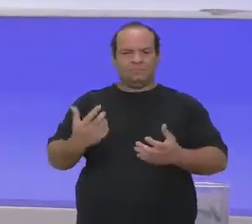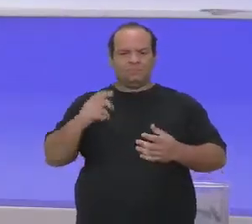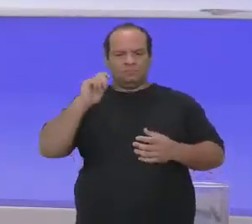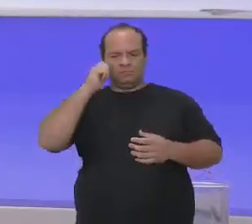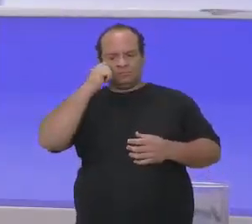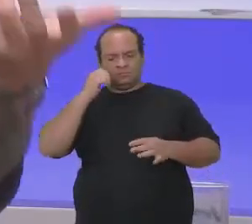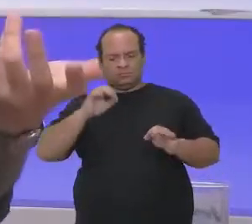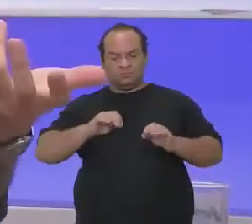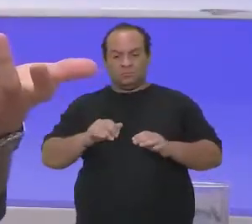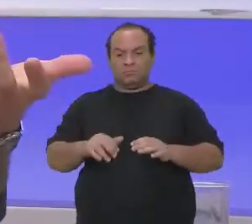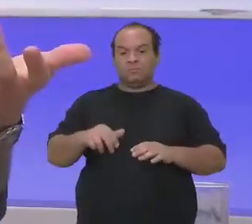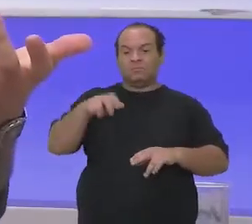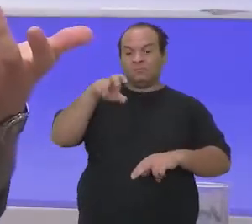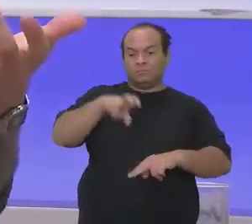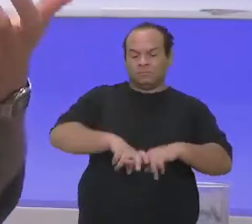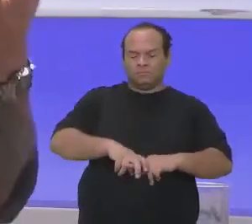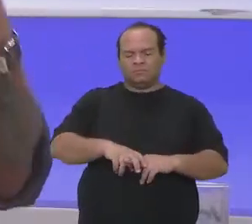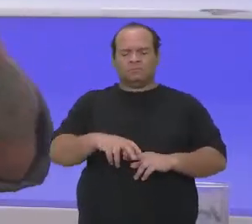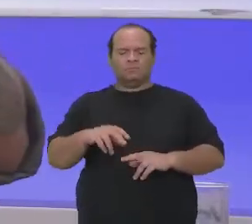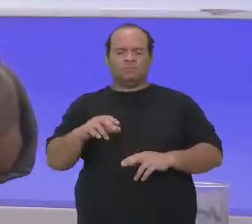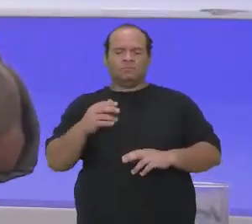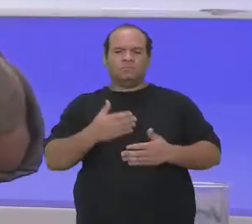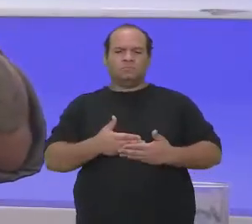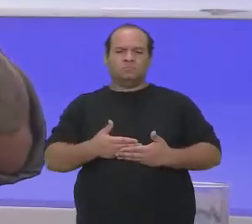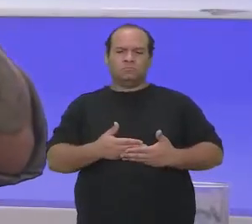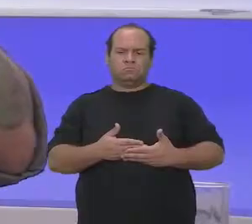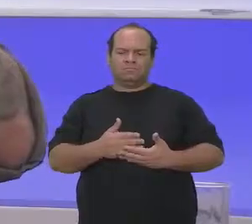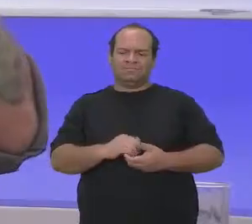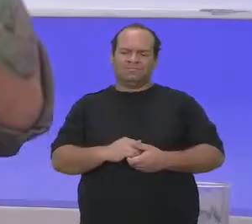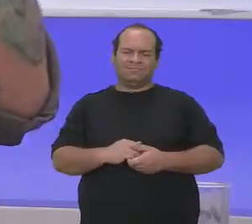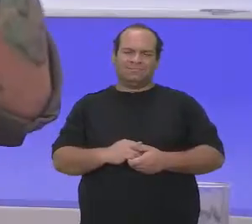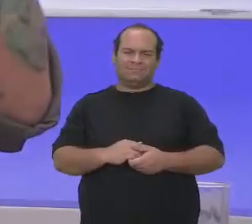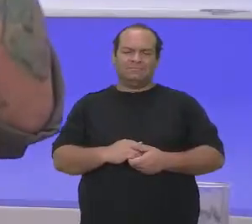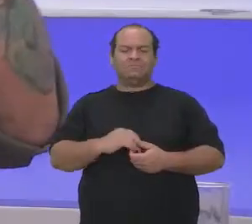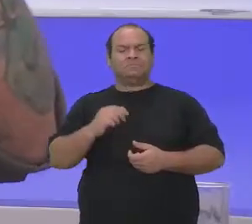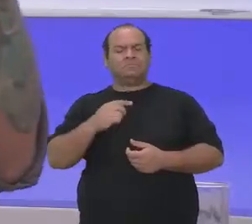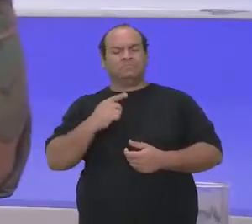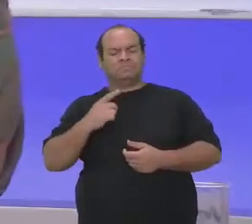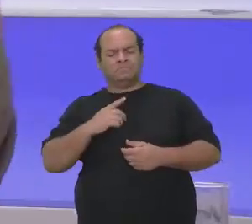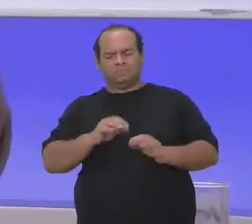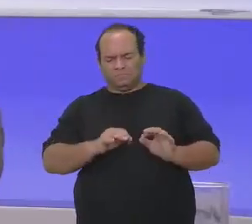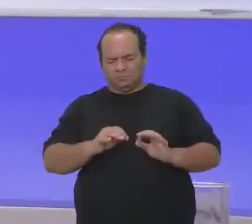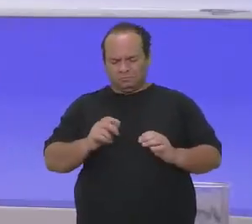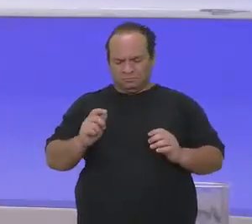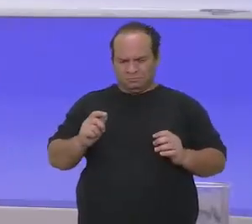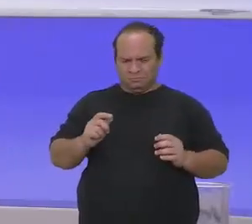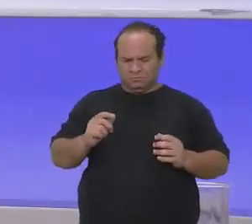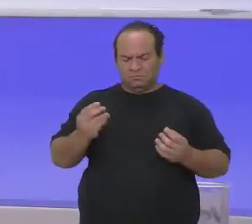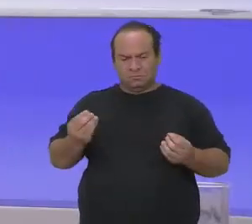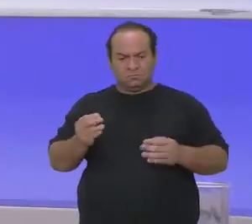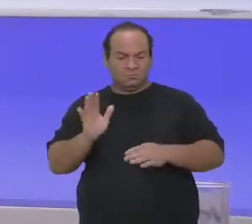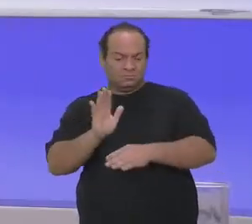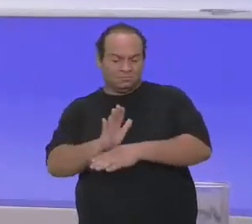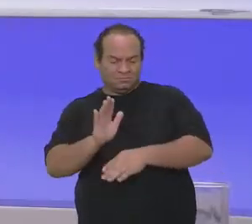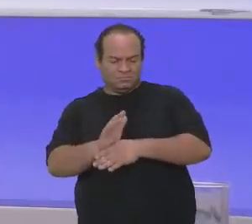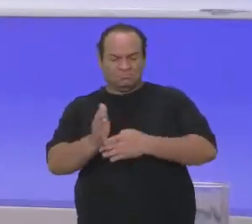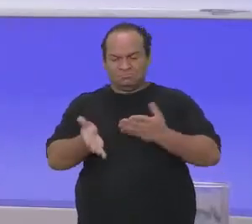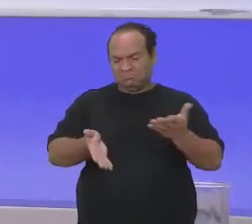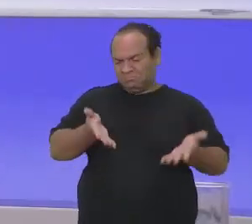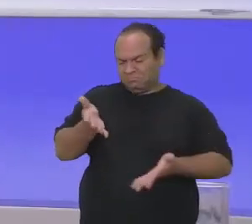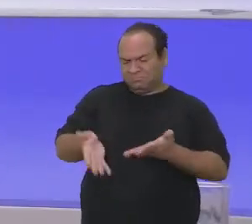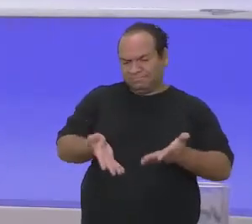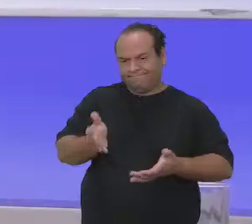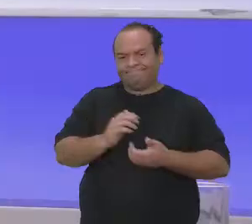e a energia que você também está colocando na rua. Então, tipo, tem todo esse estudo energético que ele precisa ser